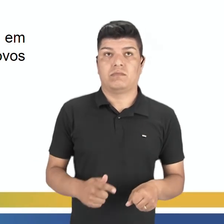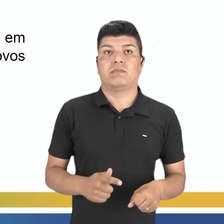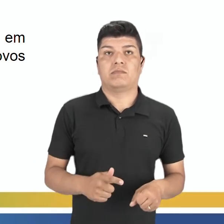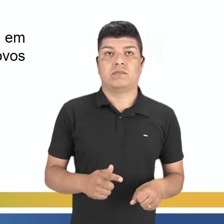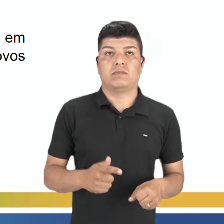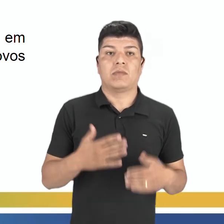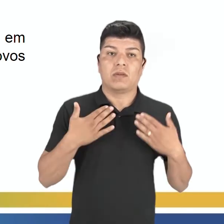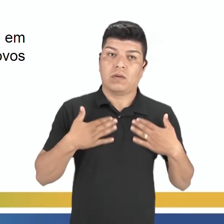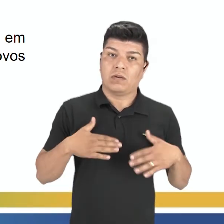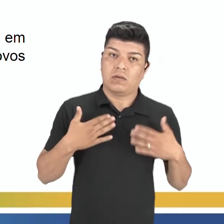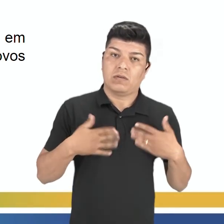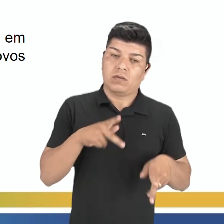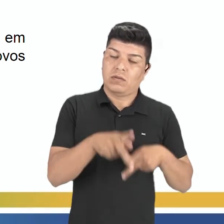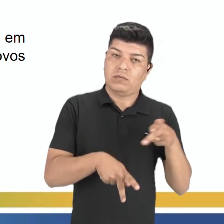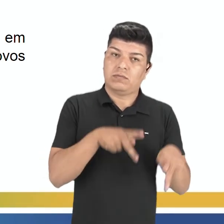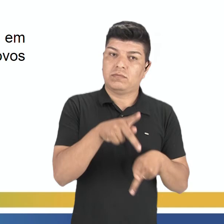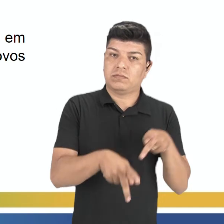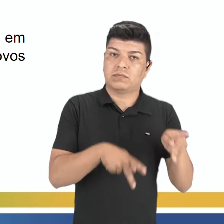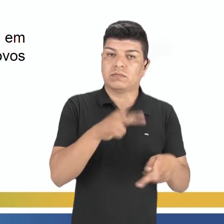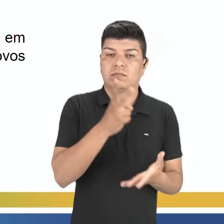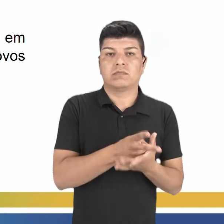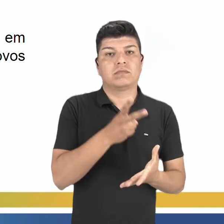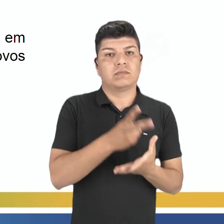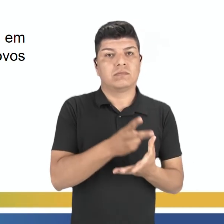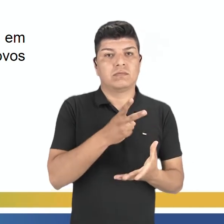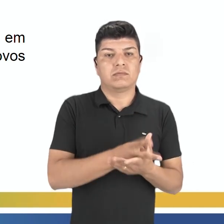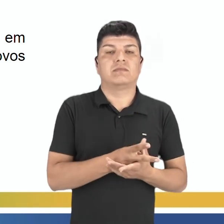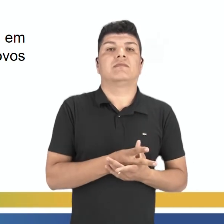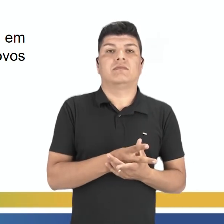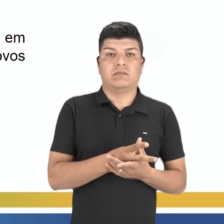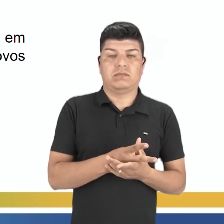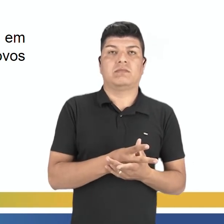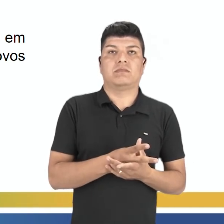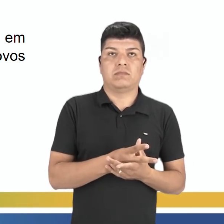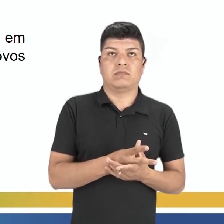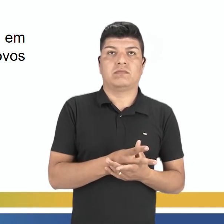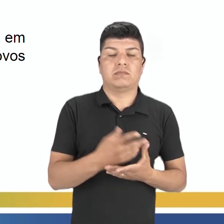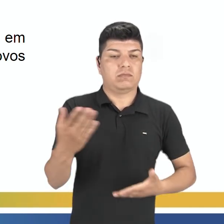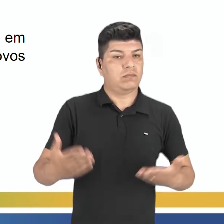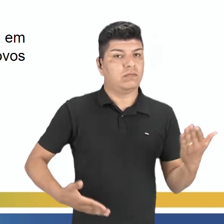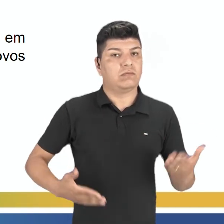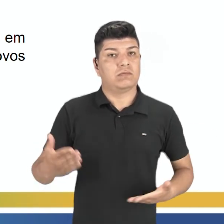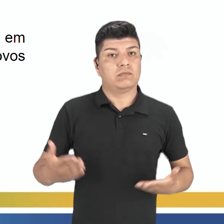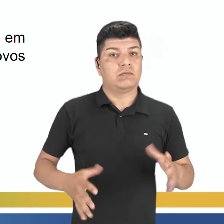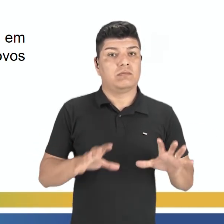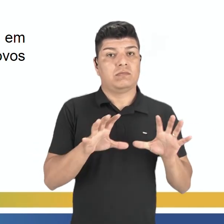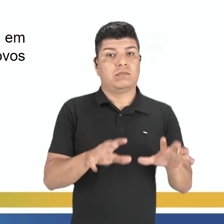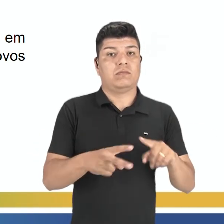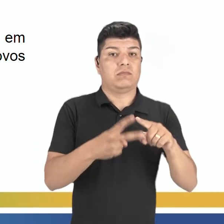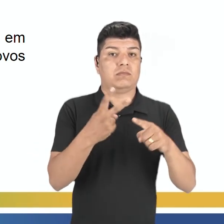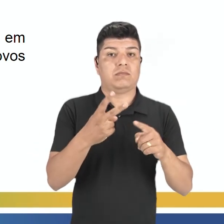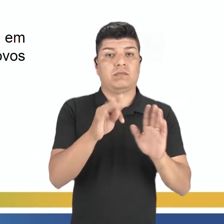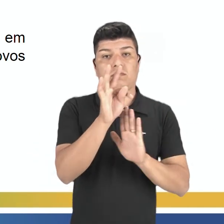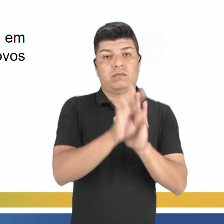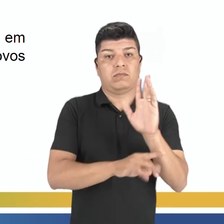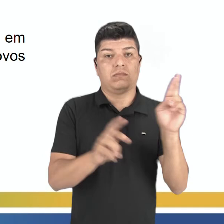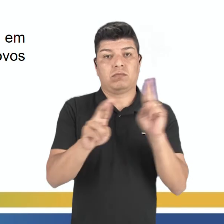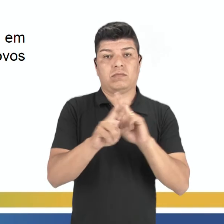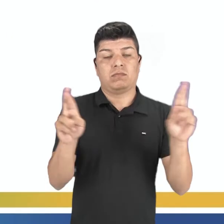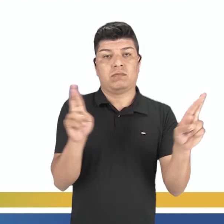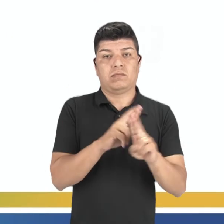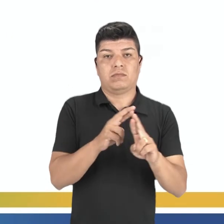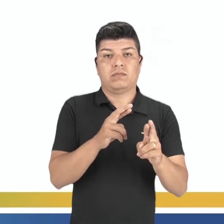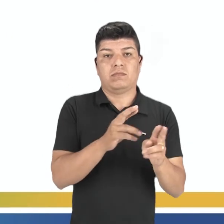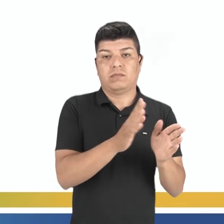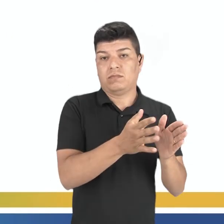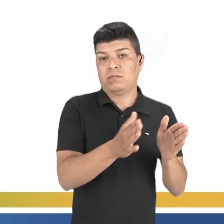excessiva tranquilidade dos povos, e sempre pregoeiro a sua servidão. No caso, 2 textos aí relacionados a